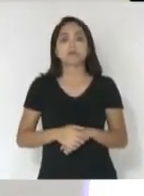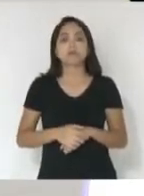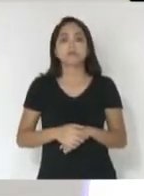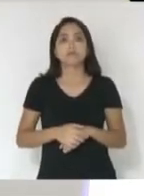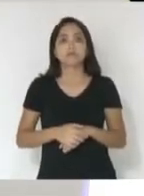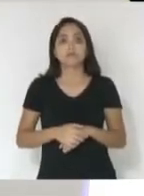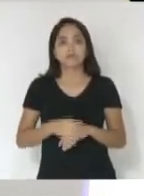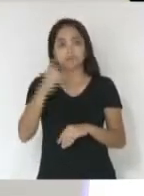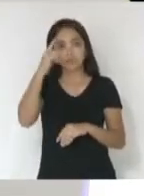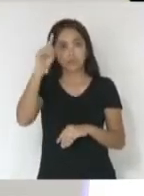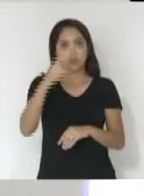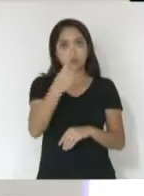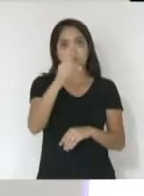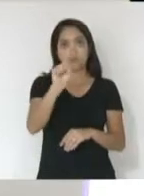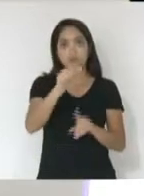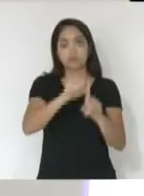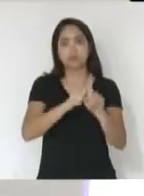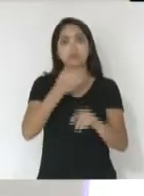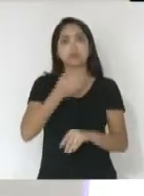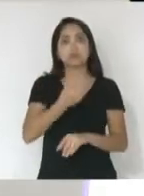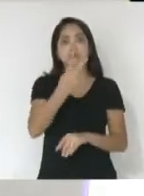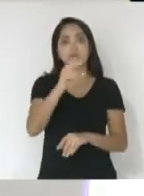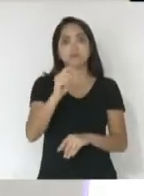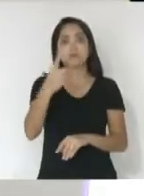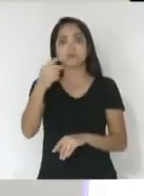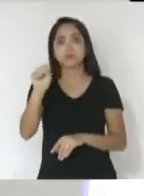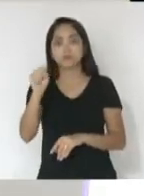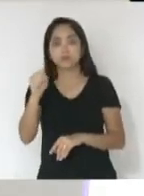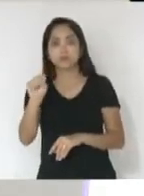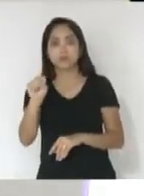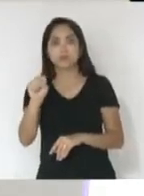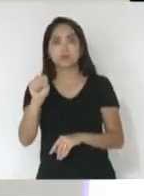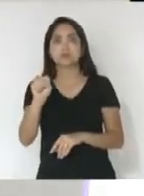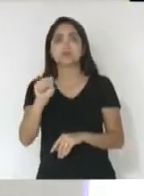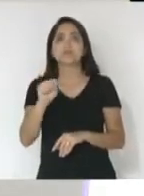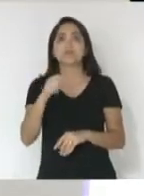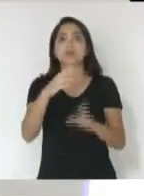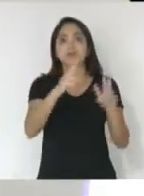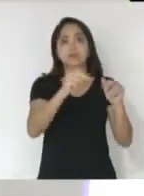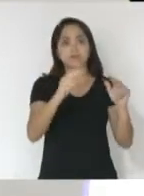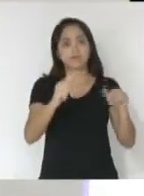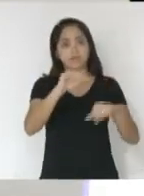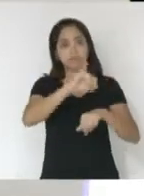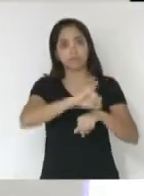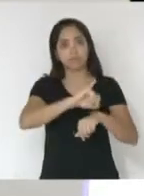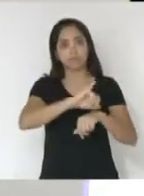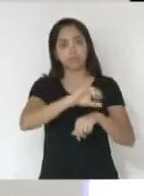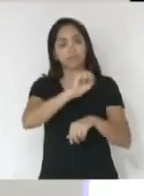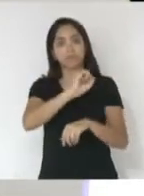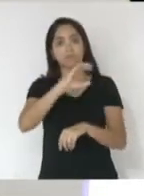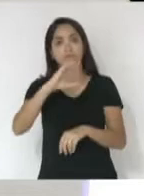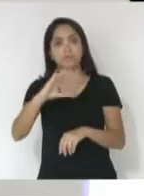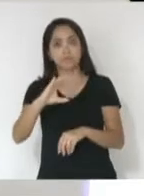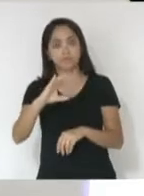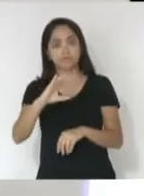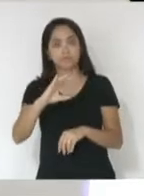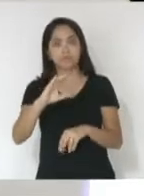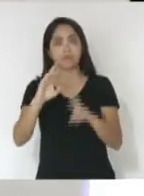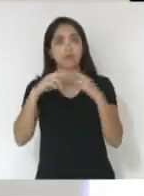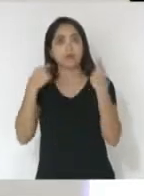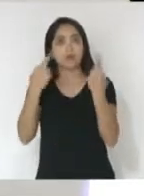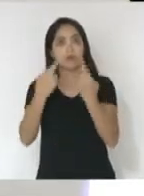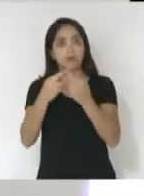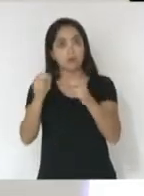14h59 do dia 18, mês de dezembro do ano 2018, na cidade de Florianópolis, capital do estado de Santa